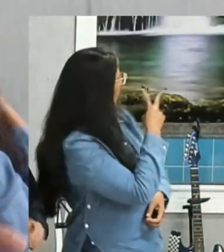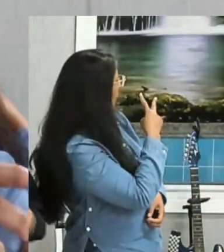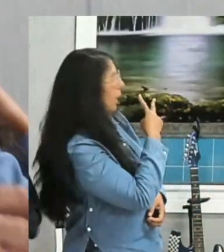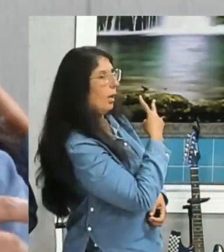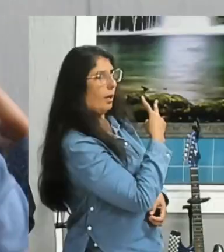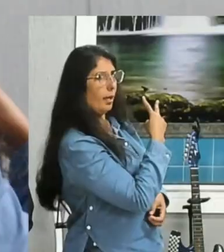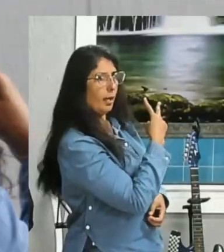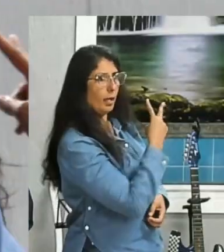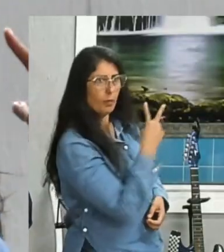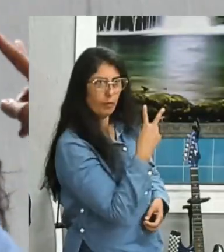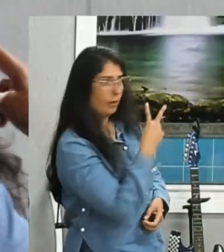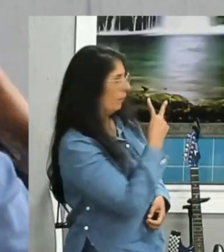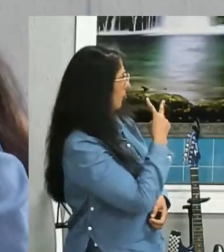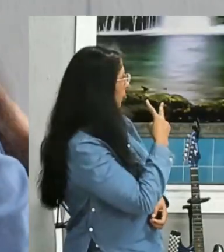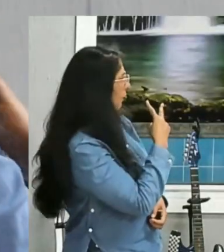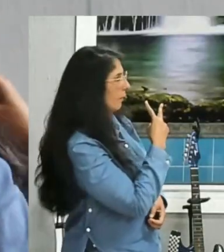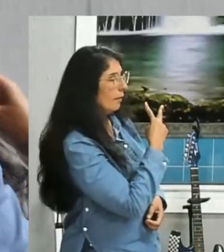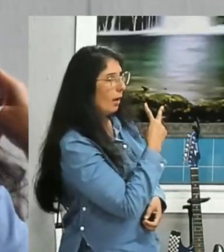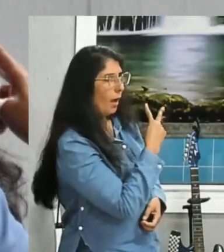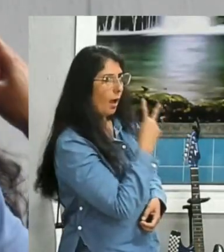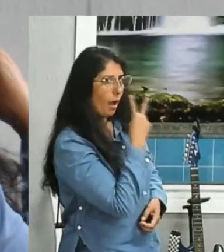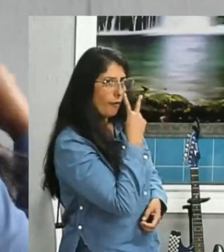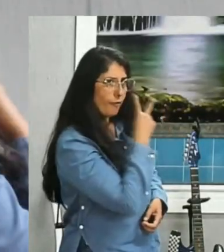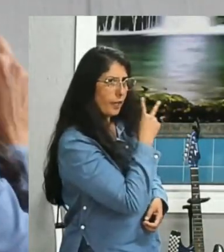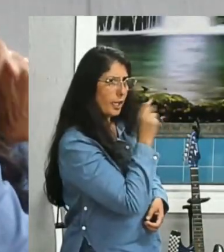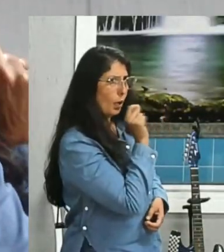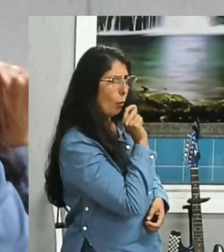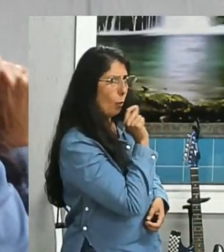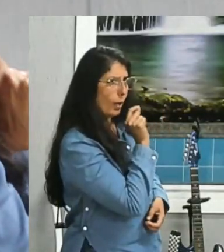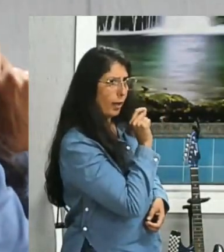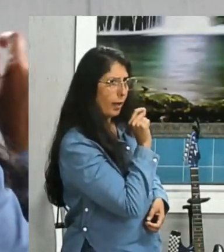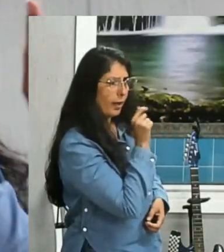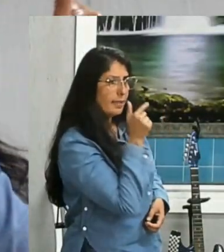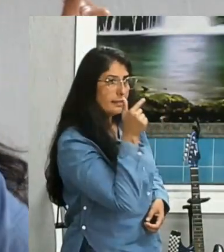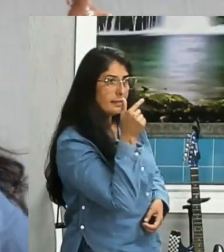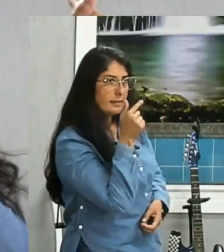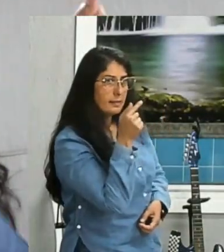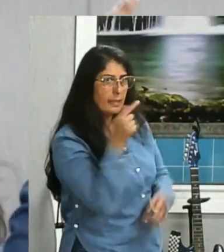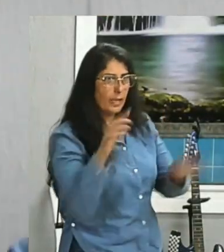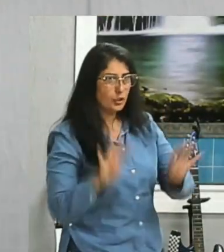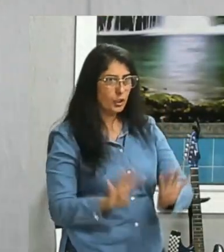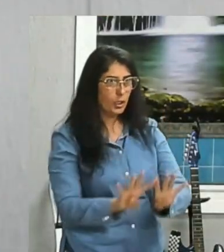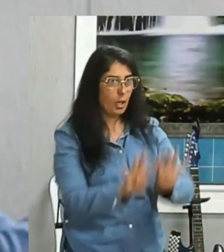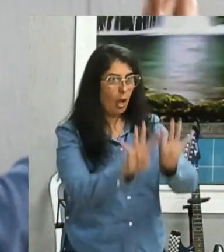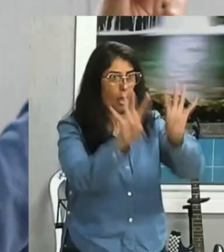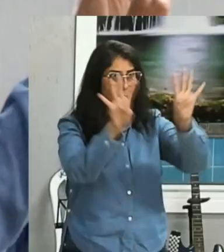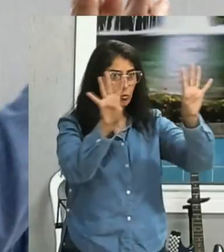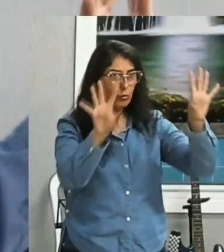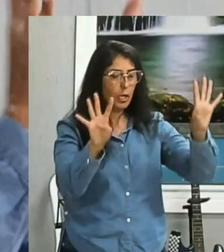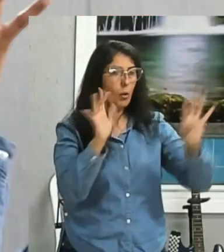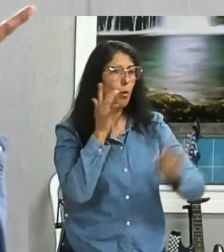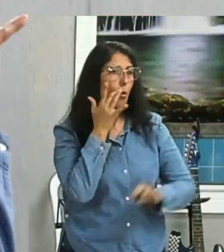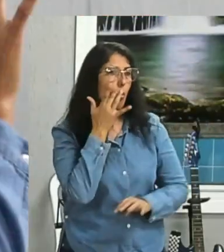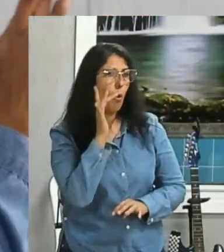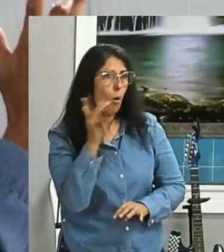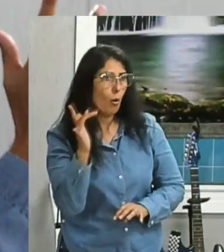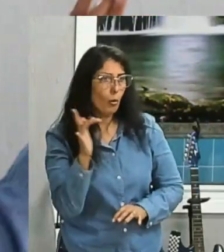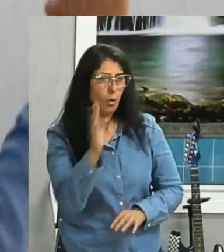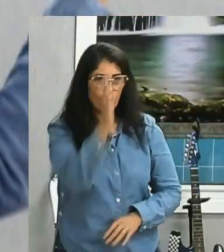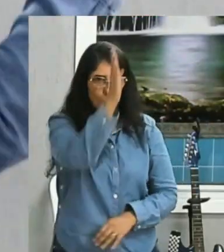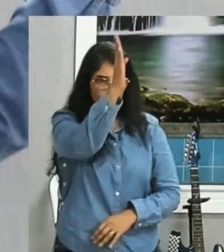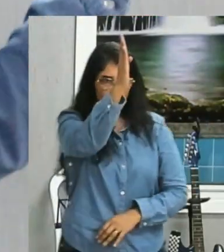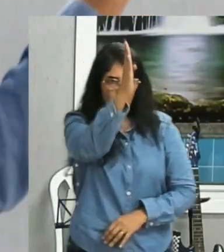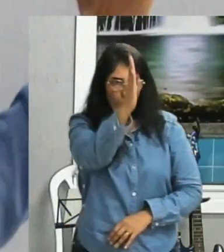e voltado vi 7 candeeiros de ouro. E no meio dos candeeiros,